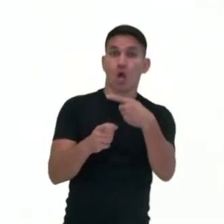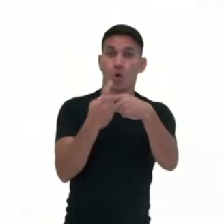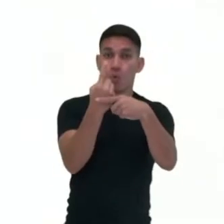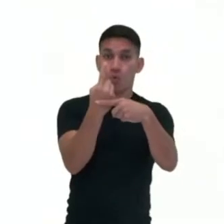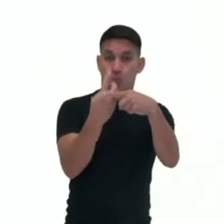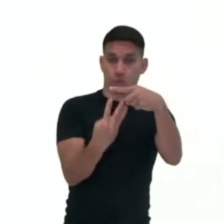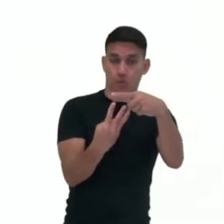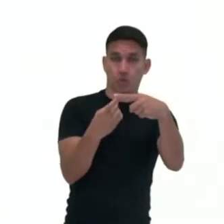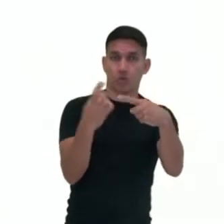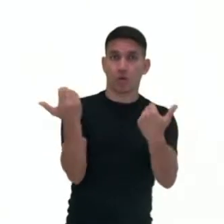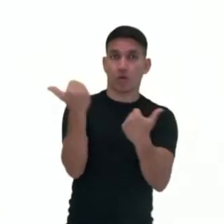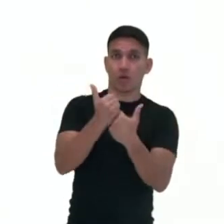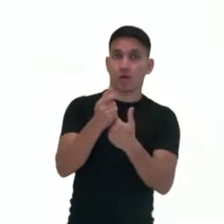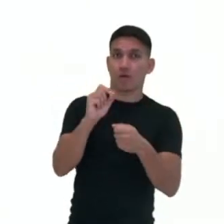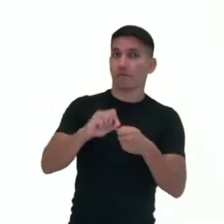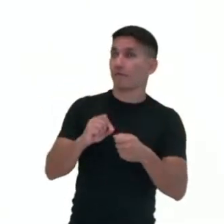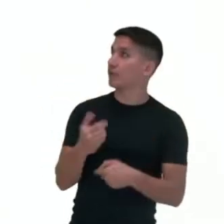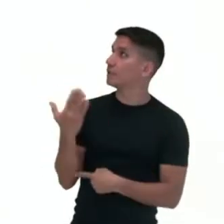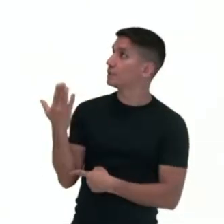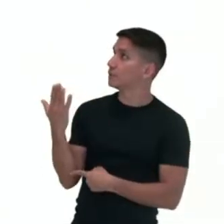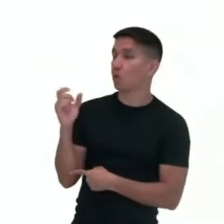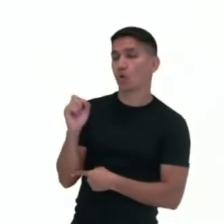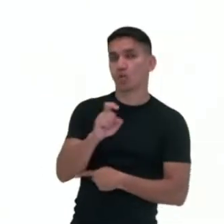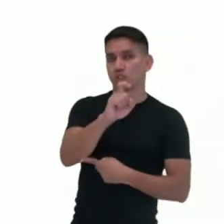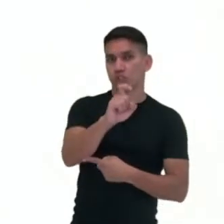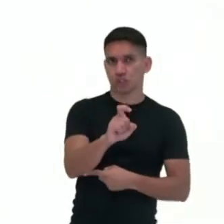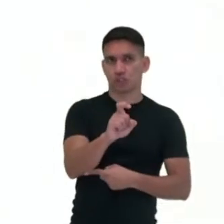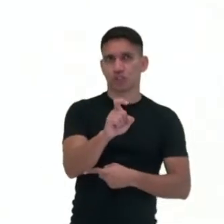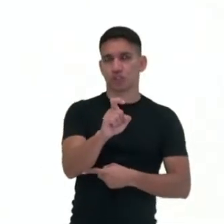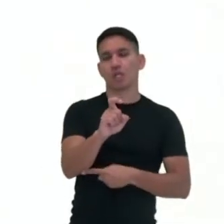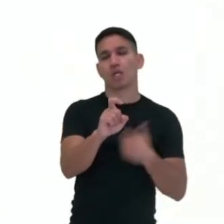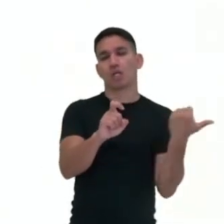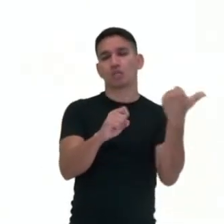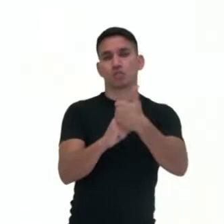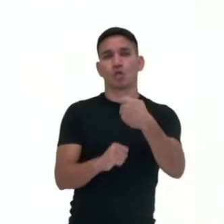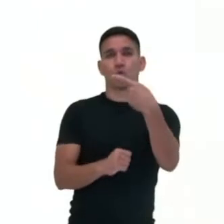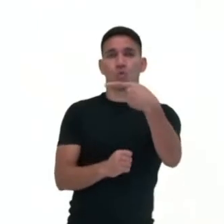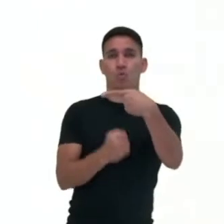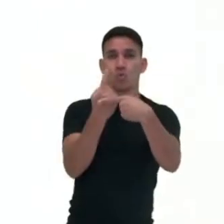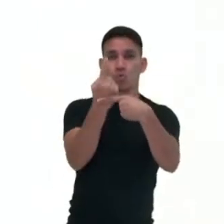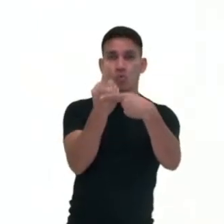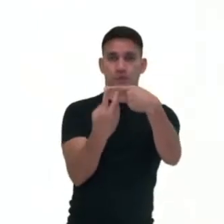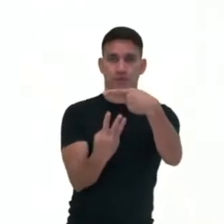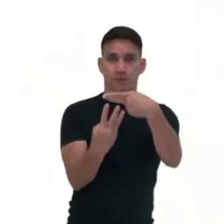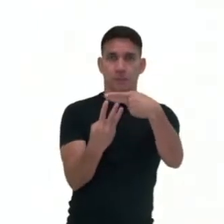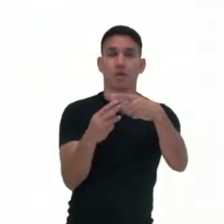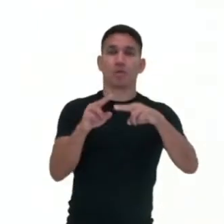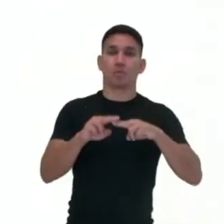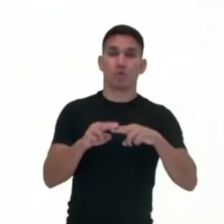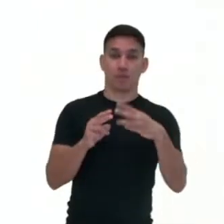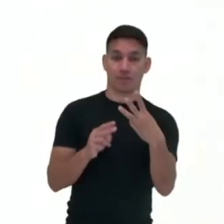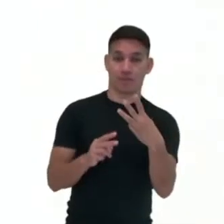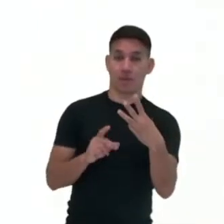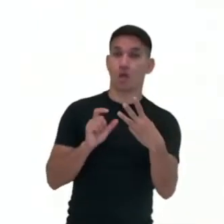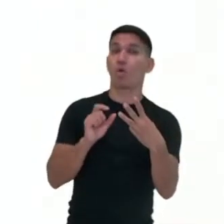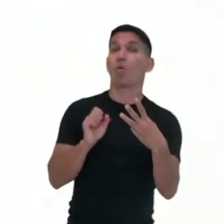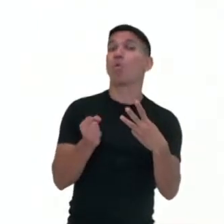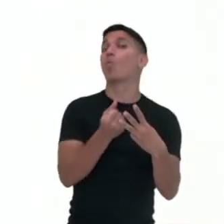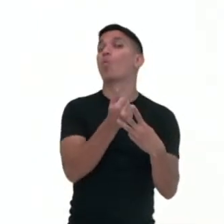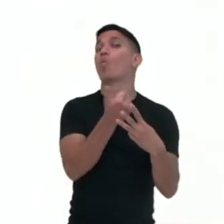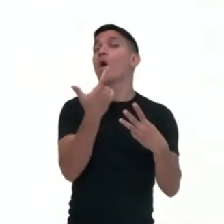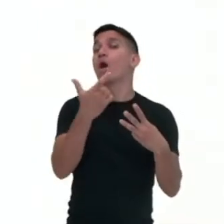então aqui no lugar do x eu coloco 1 sobre 3. Então eu vou fazer 3 elevado na quanto